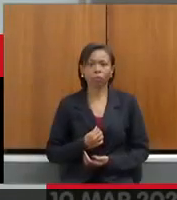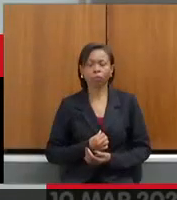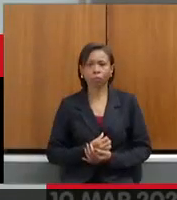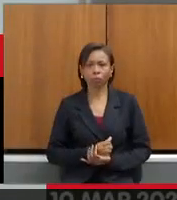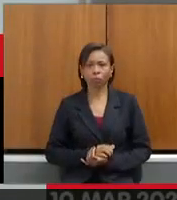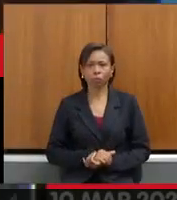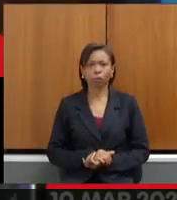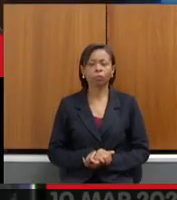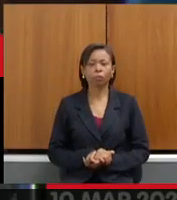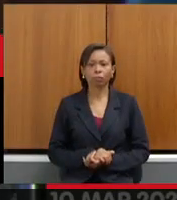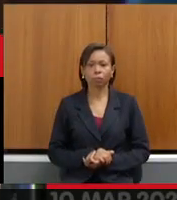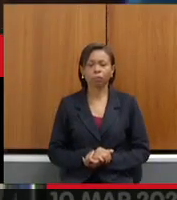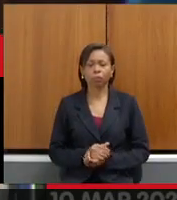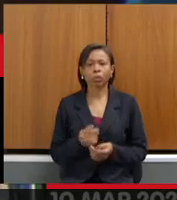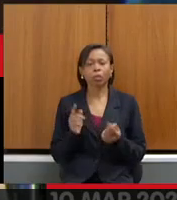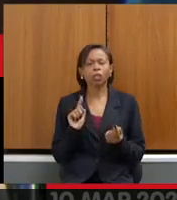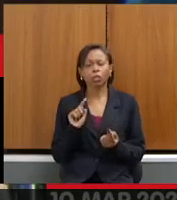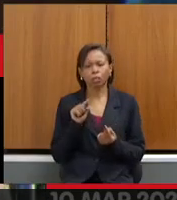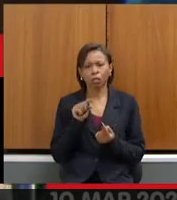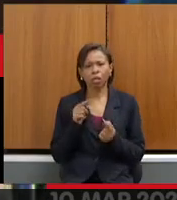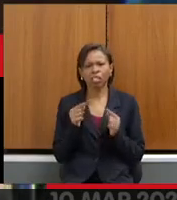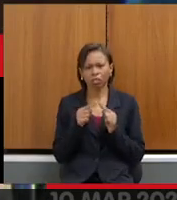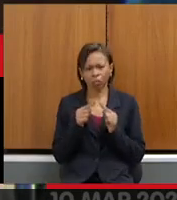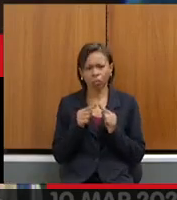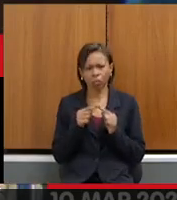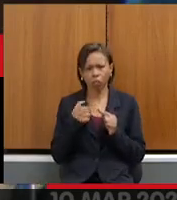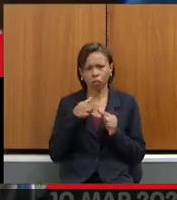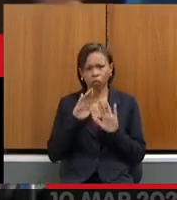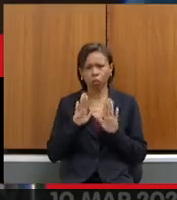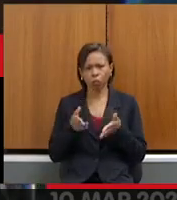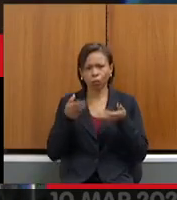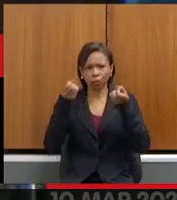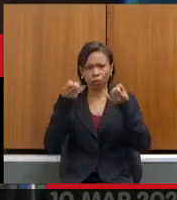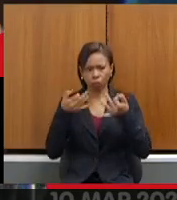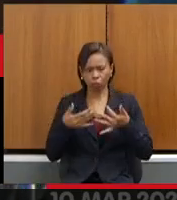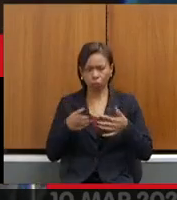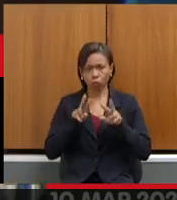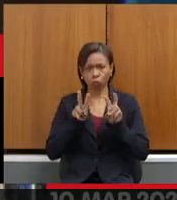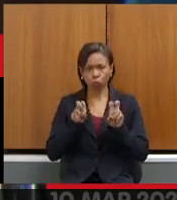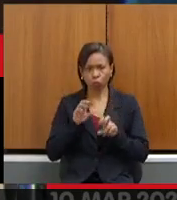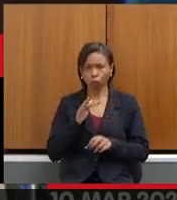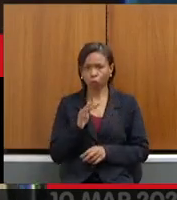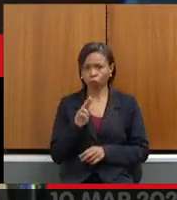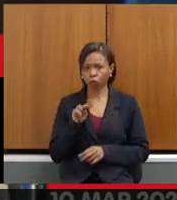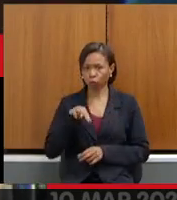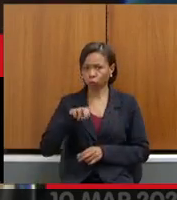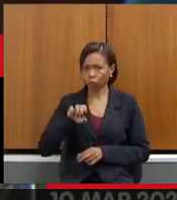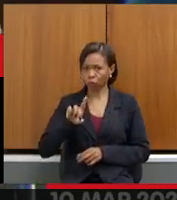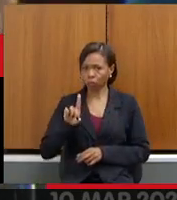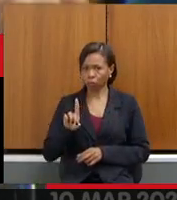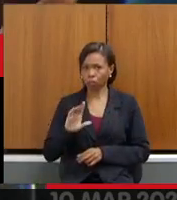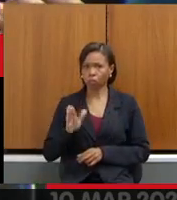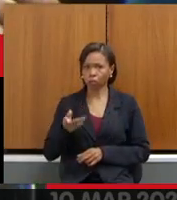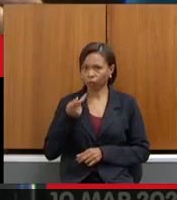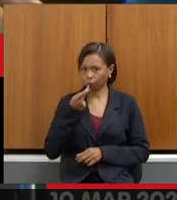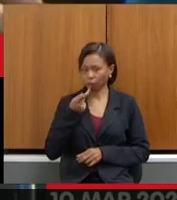não ser mais nesse sentido o que eu já tinha para falar a respeito da funet Eu já falei é nós temos lá talvez seria